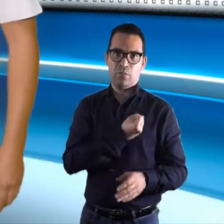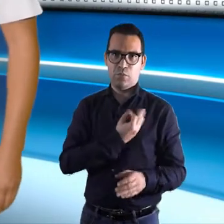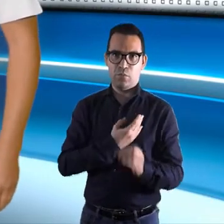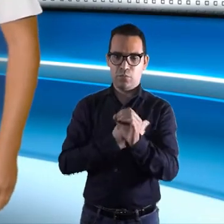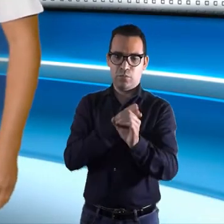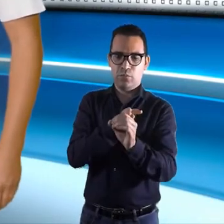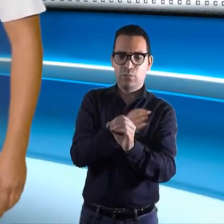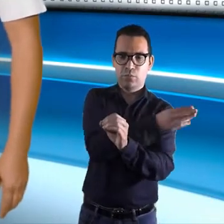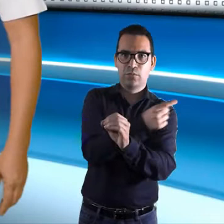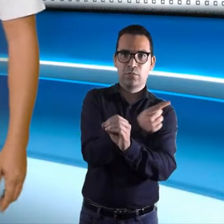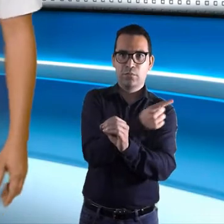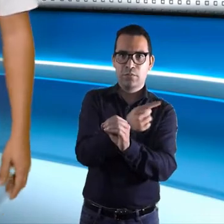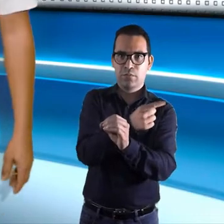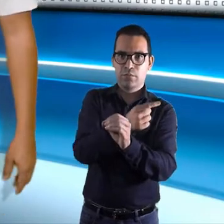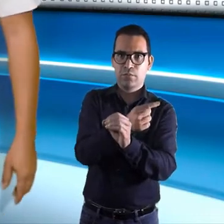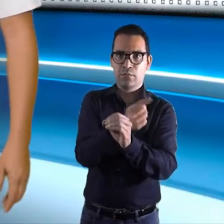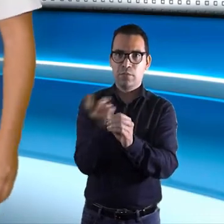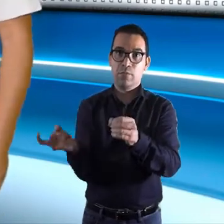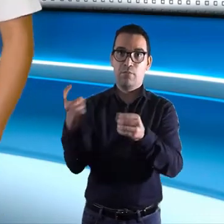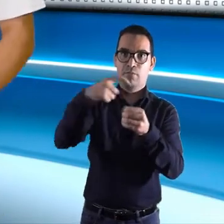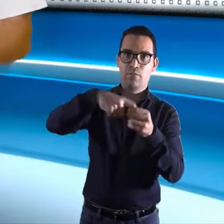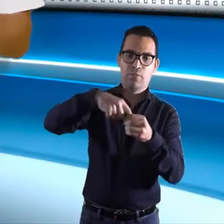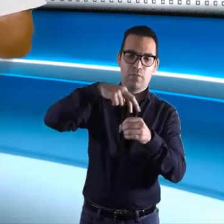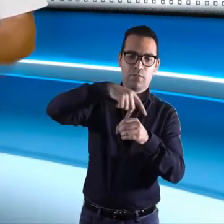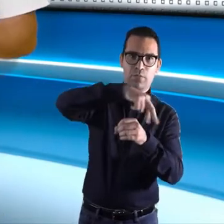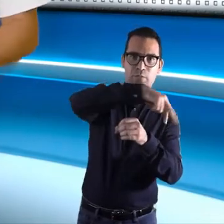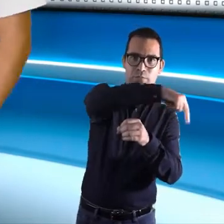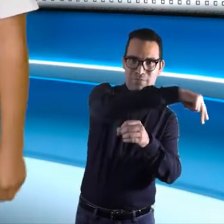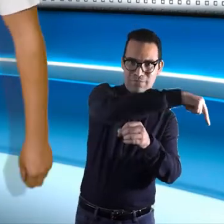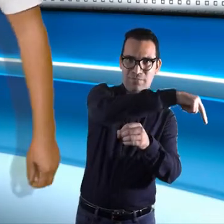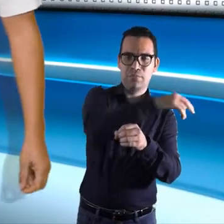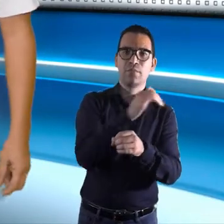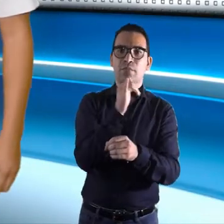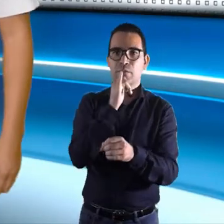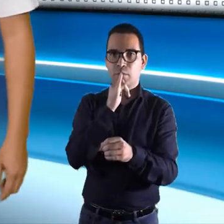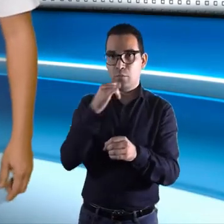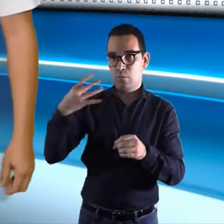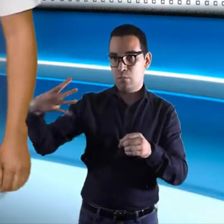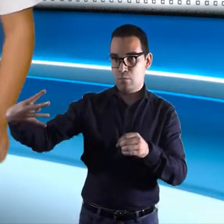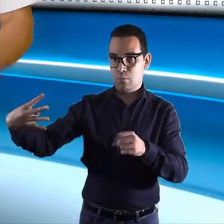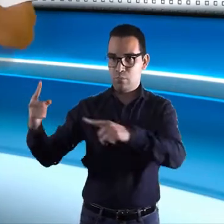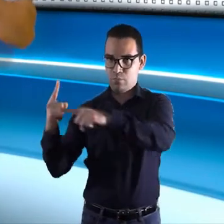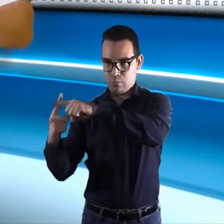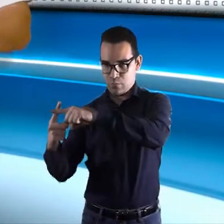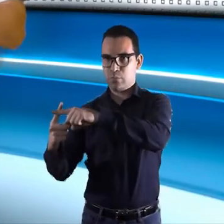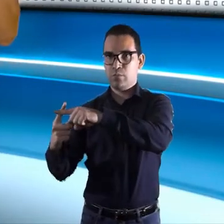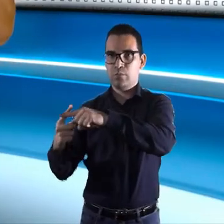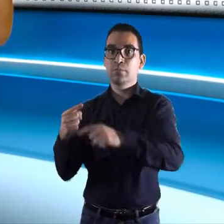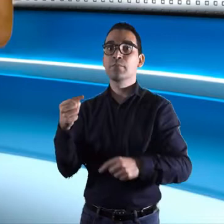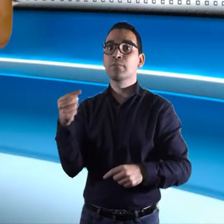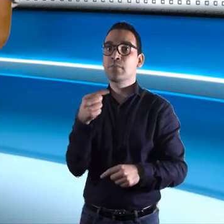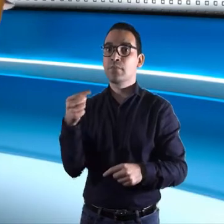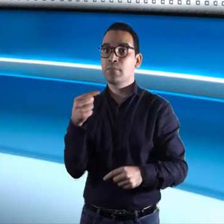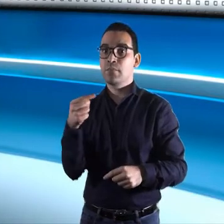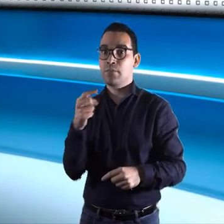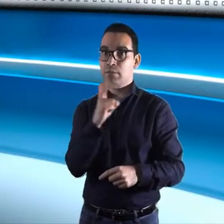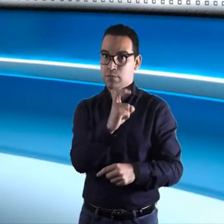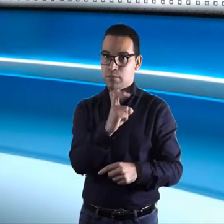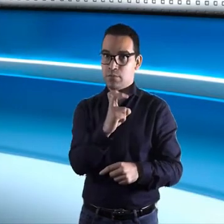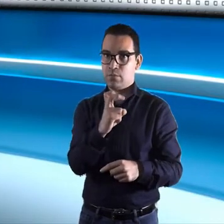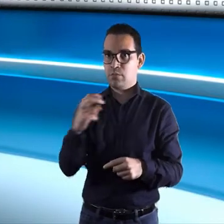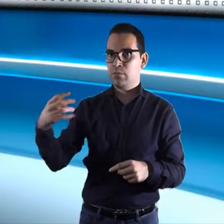concorda? Então, se temos na posição 4, 4 positivo, menos 5,